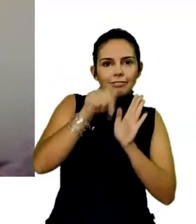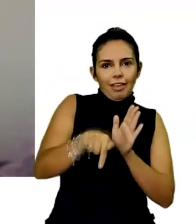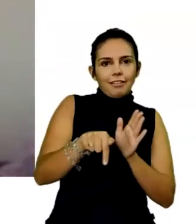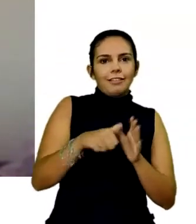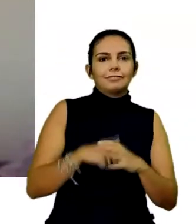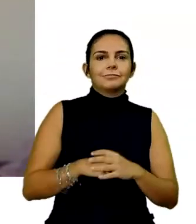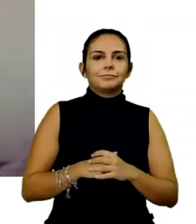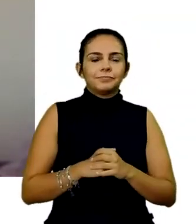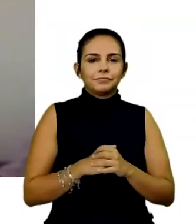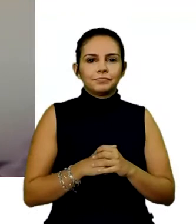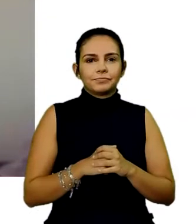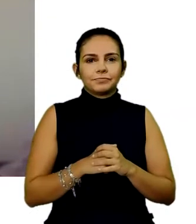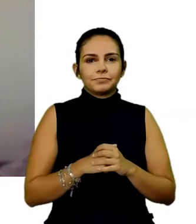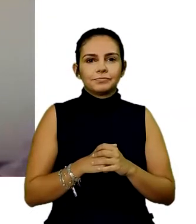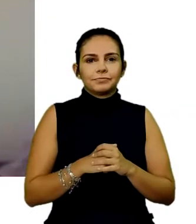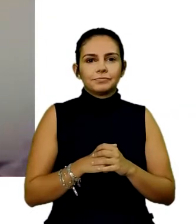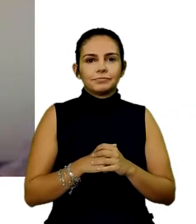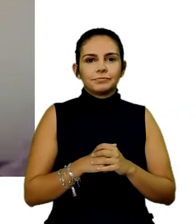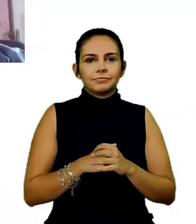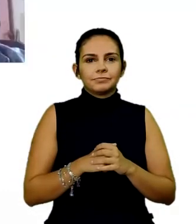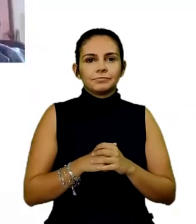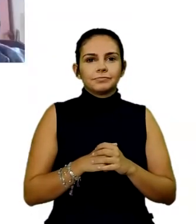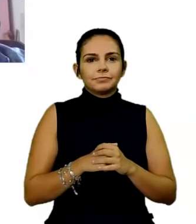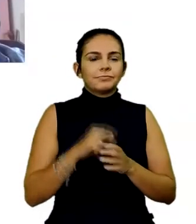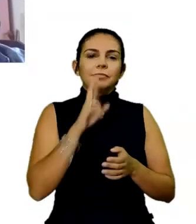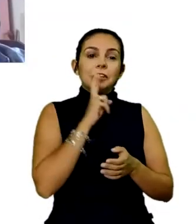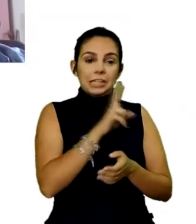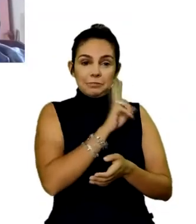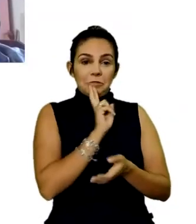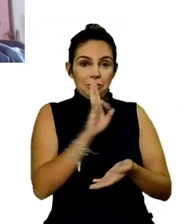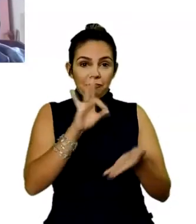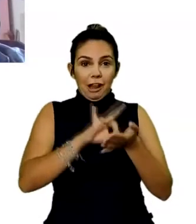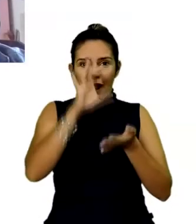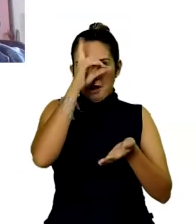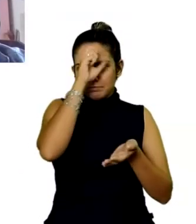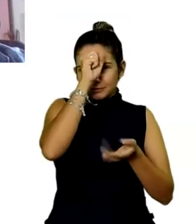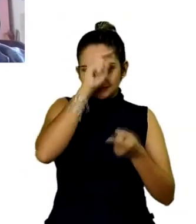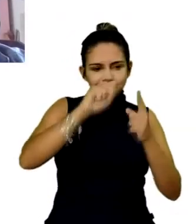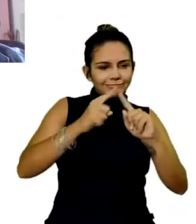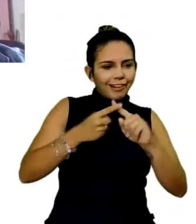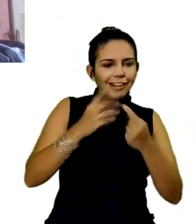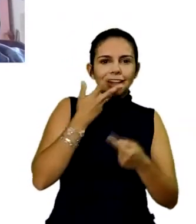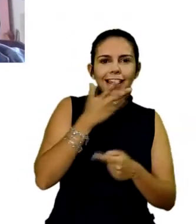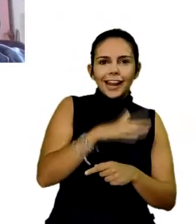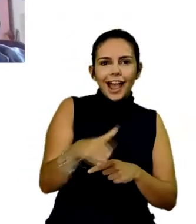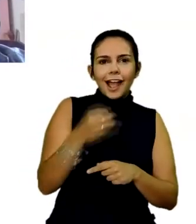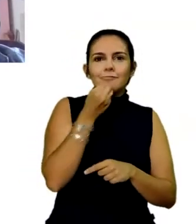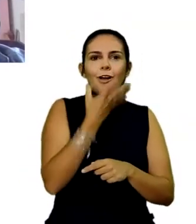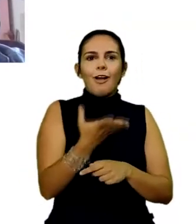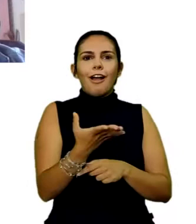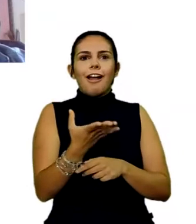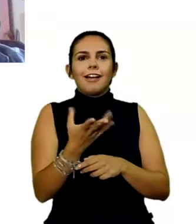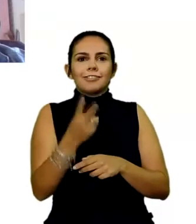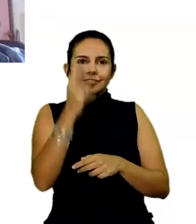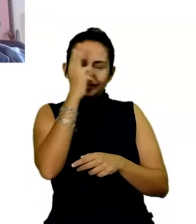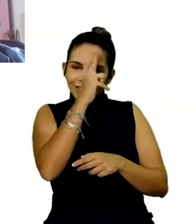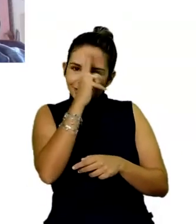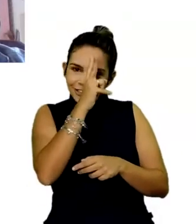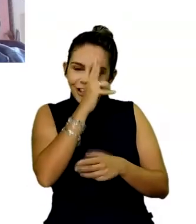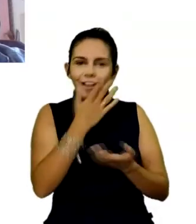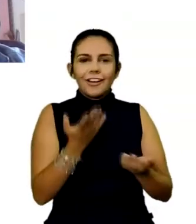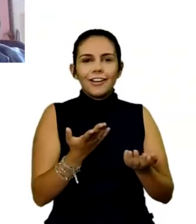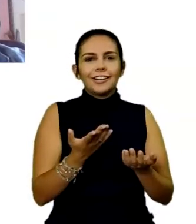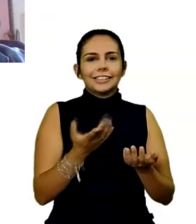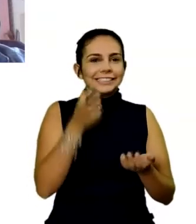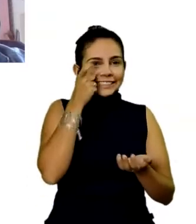aqui. É realmente um aprendizado, né? Essa relação com crianças, né? Boas histórias de bastidores, aí, essa do sapo,